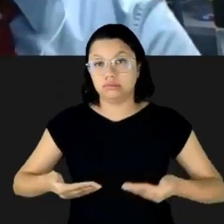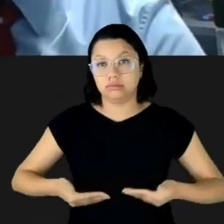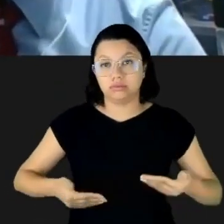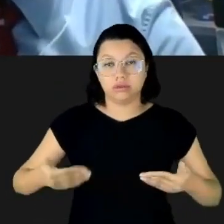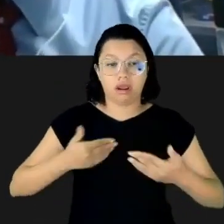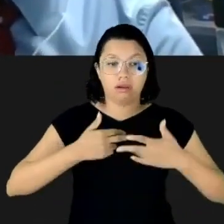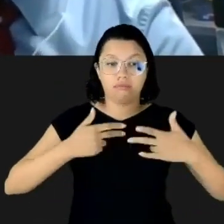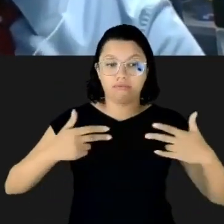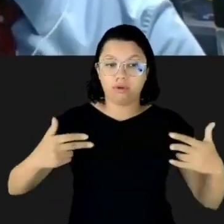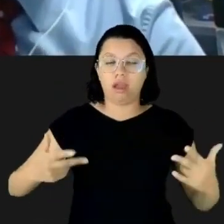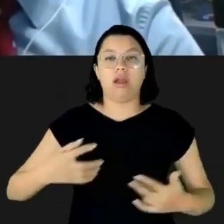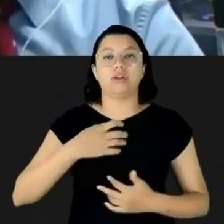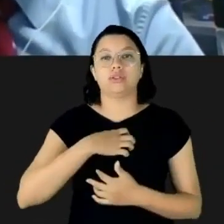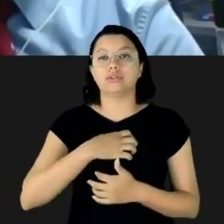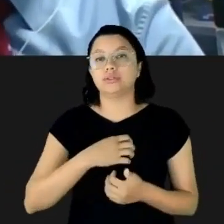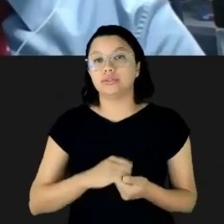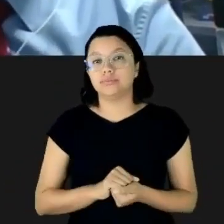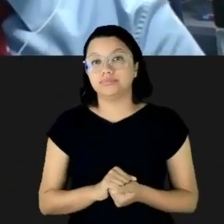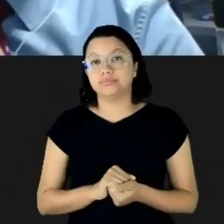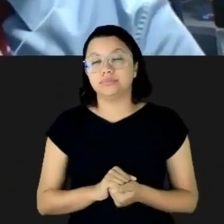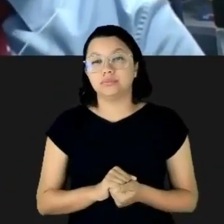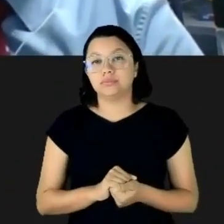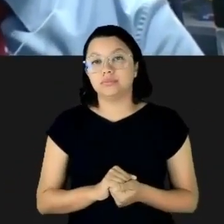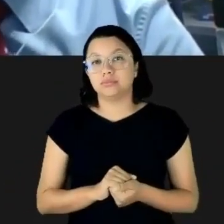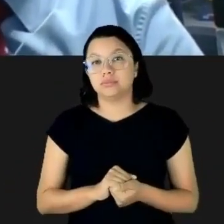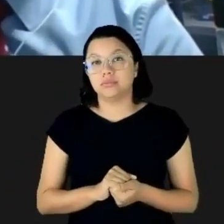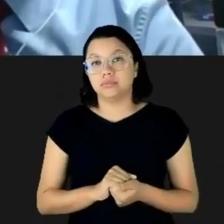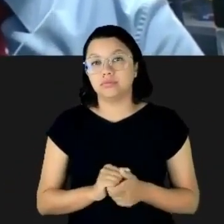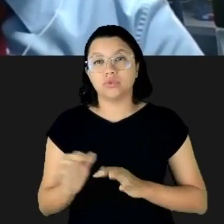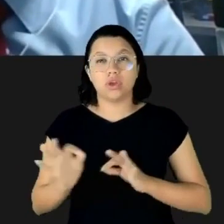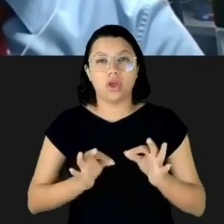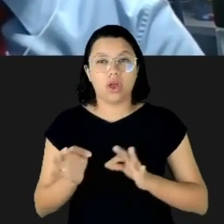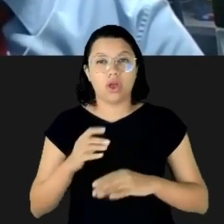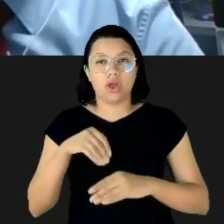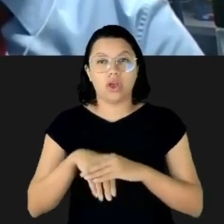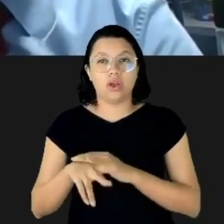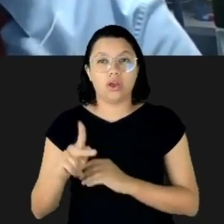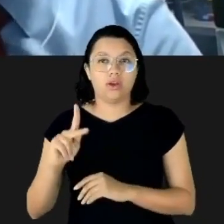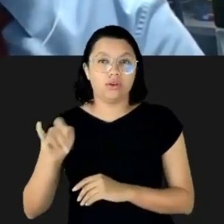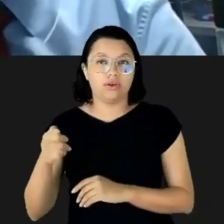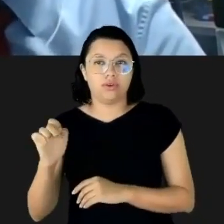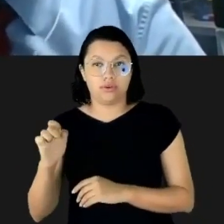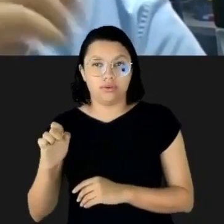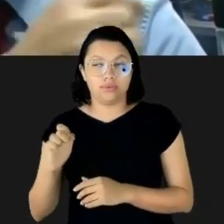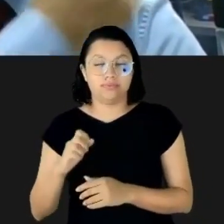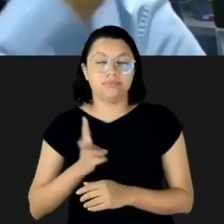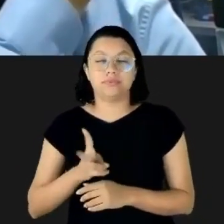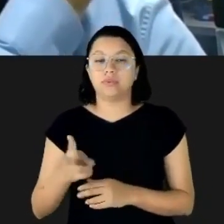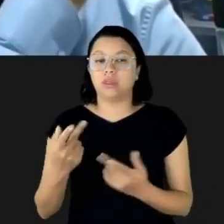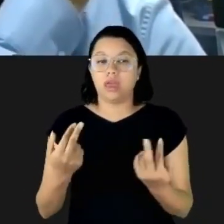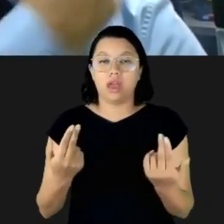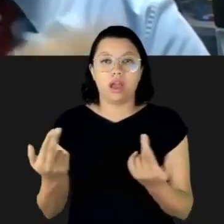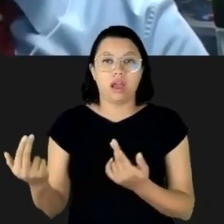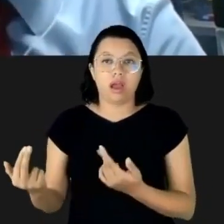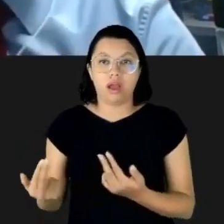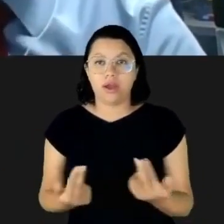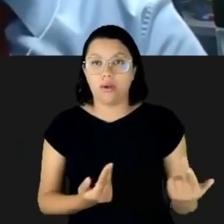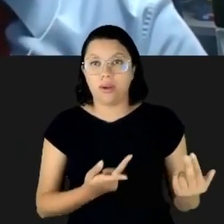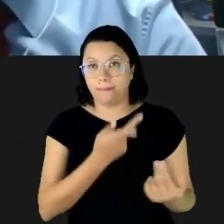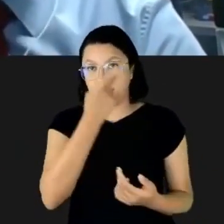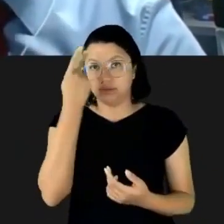temos várias formas de se articular dentro do PJE mas sempre seremos a mesma